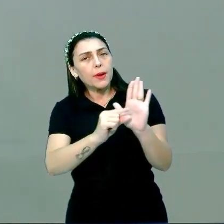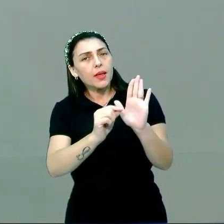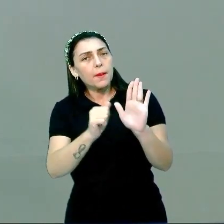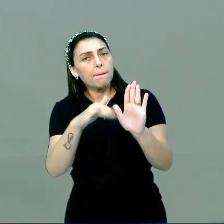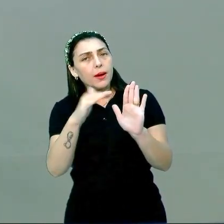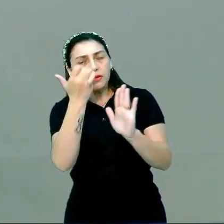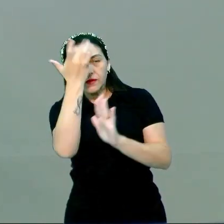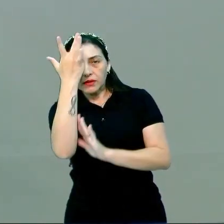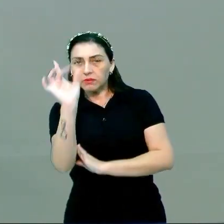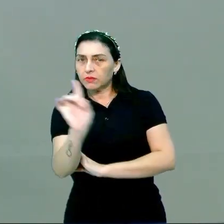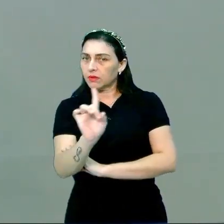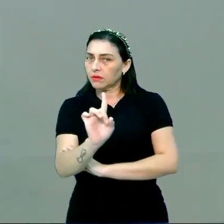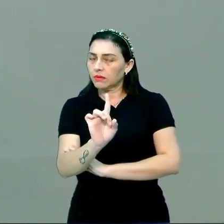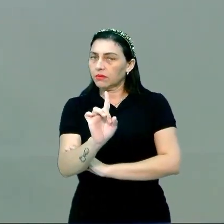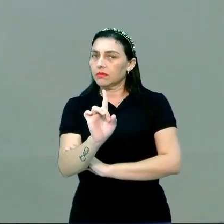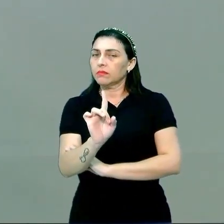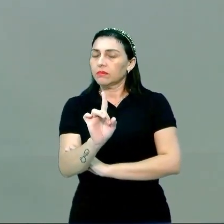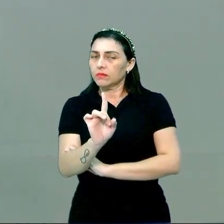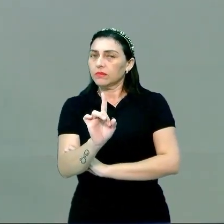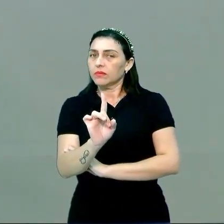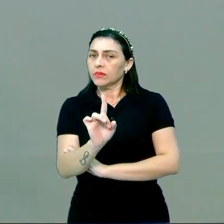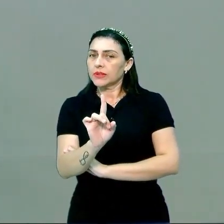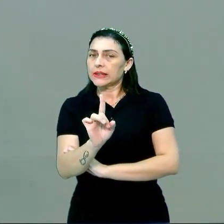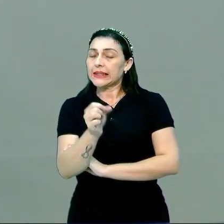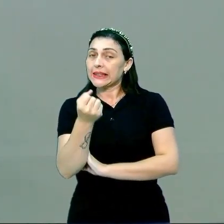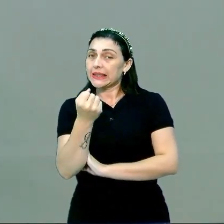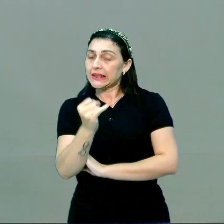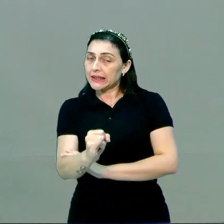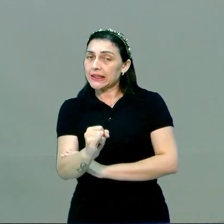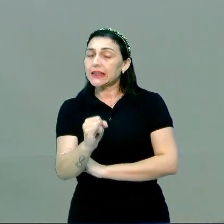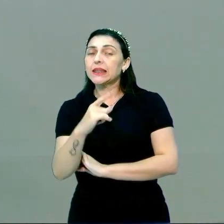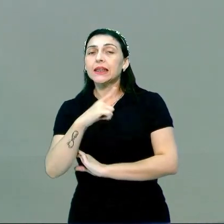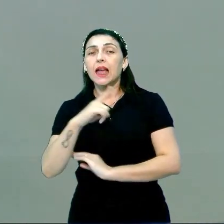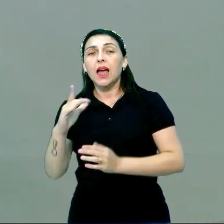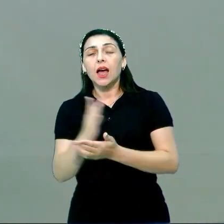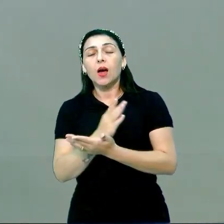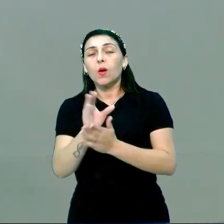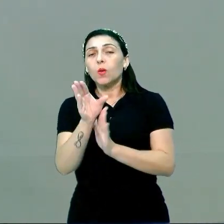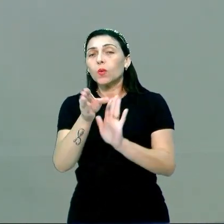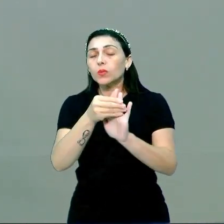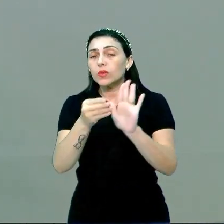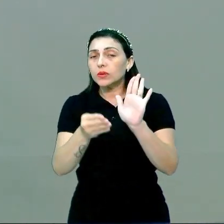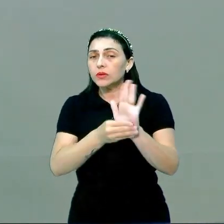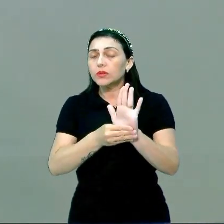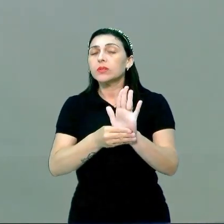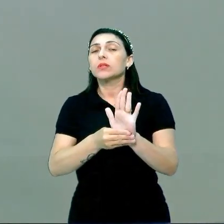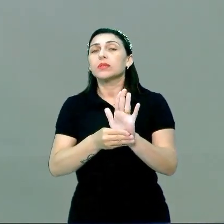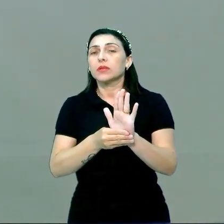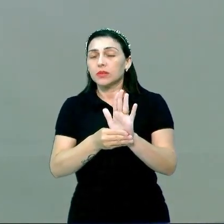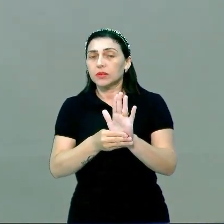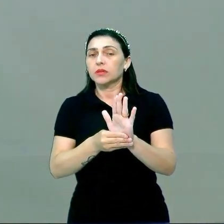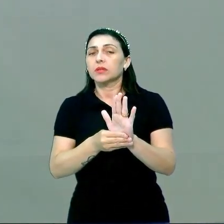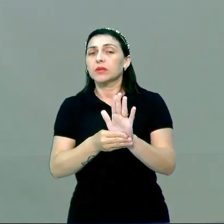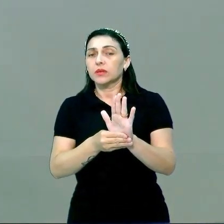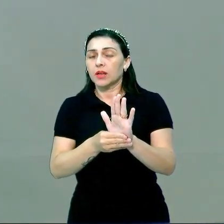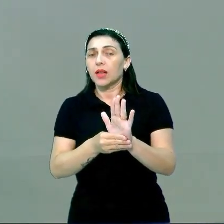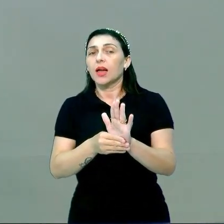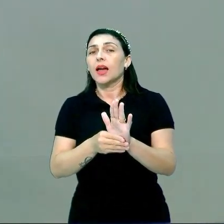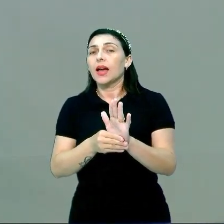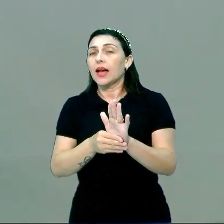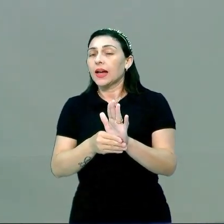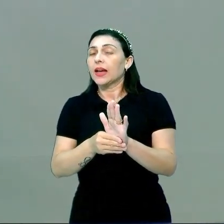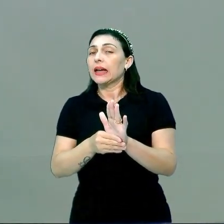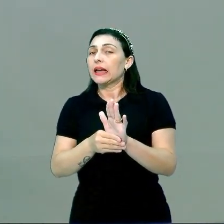mais fáceis, tá? Pelo contrário, quando se trata de alguns conteúdos, principalmente relacionado aí à dedução,